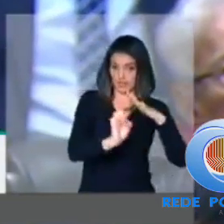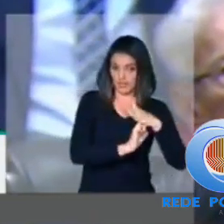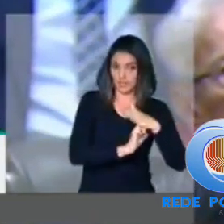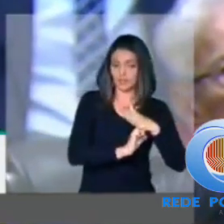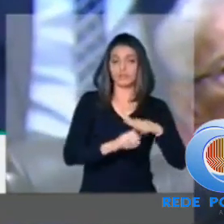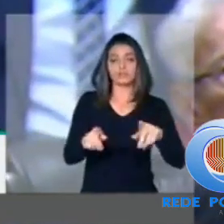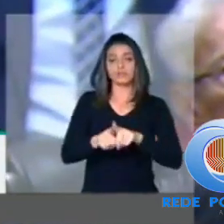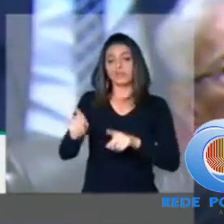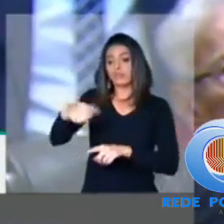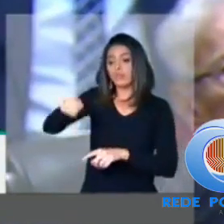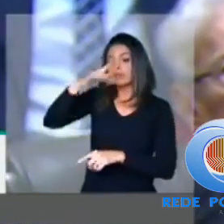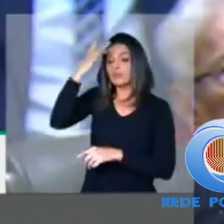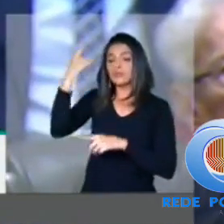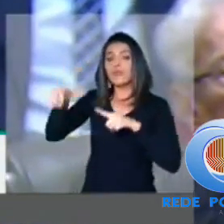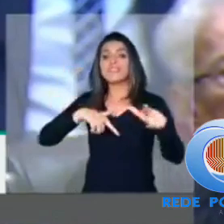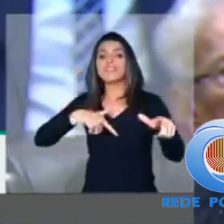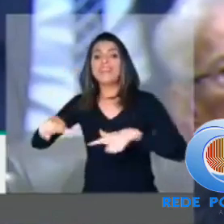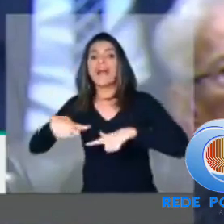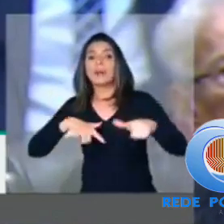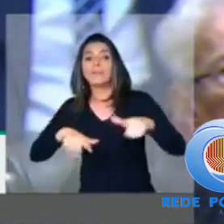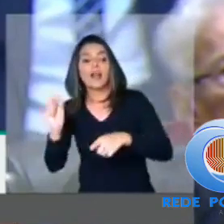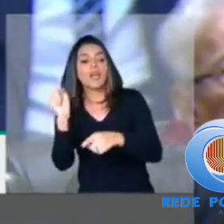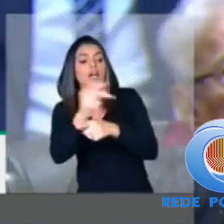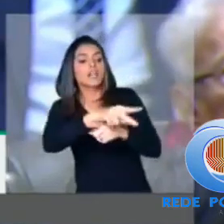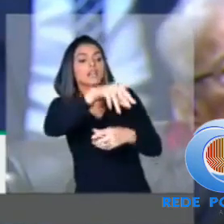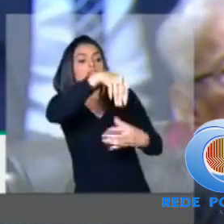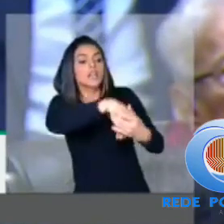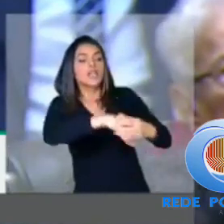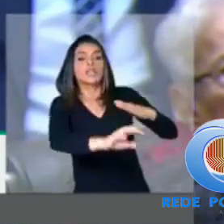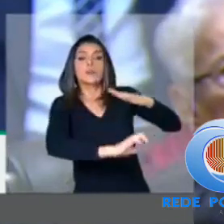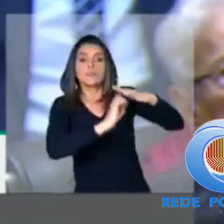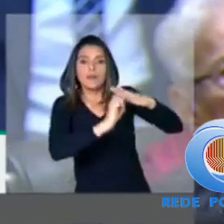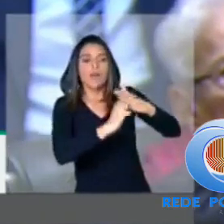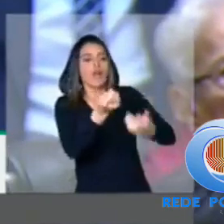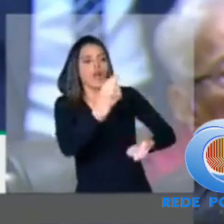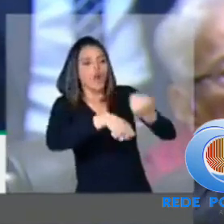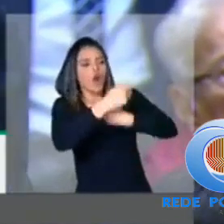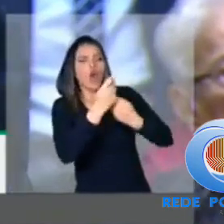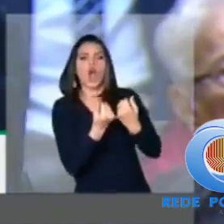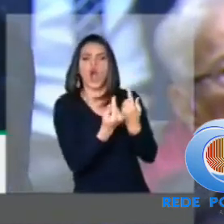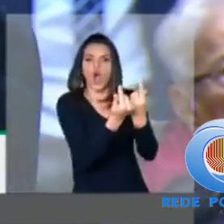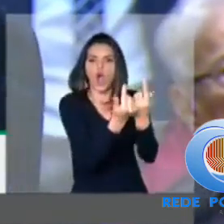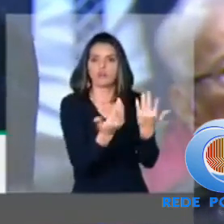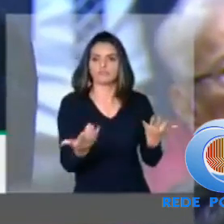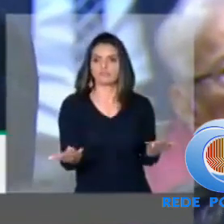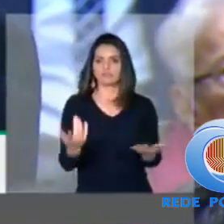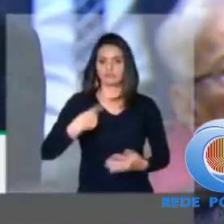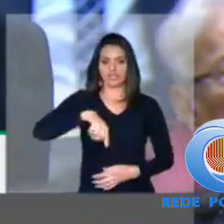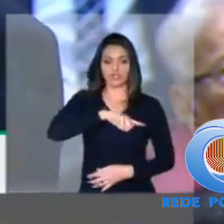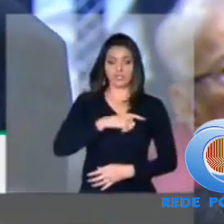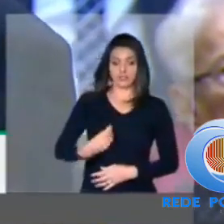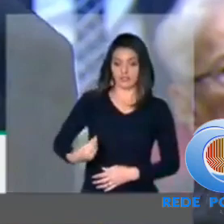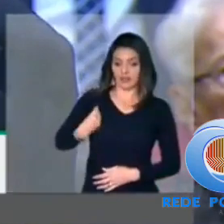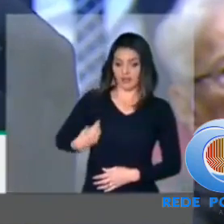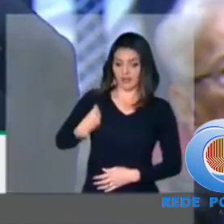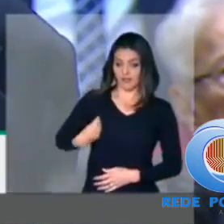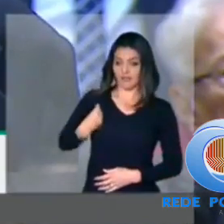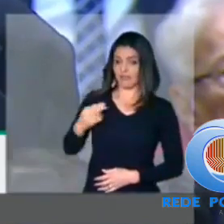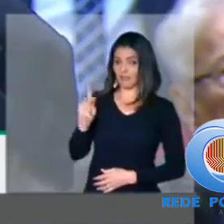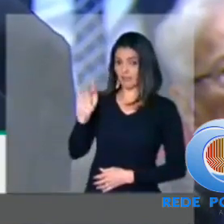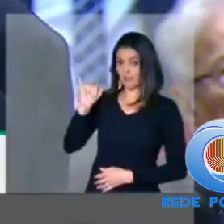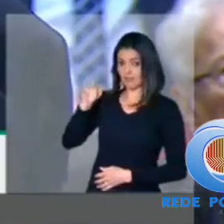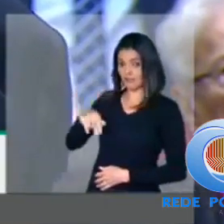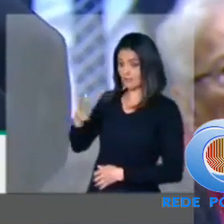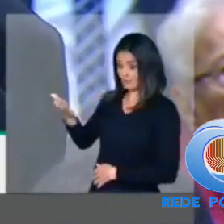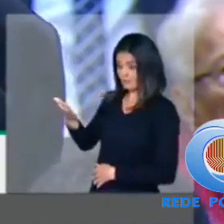a liberdade de quem trabalha para que a atividade econômica ocorra. Nós estamos aqui, deputado Kim, que eu